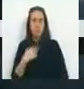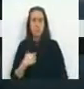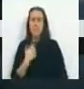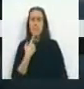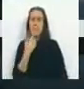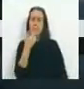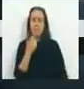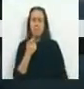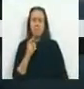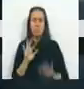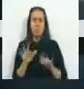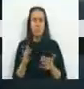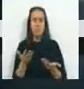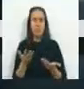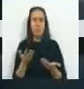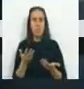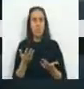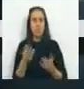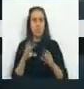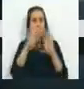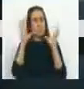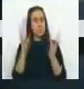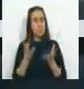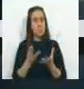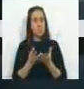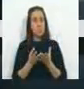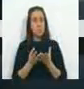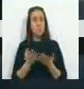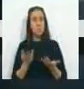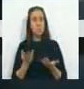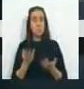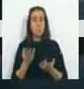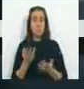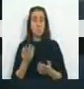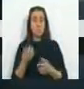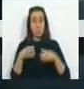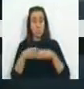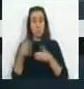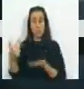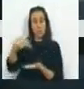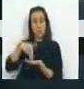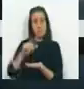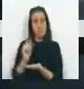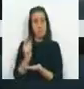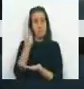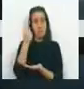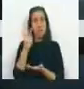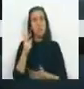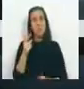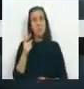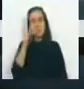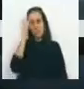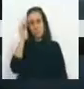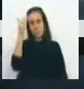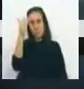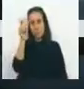perguntar-lhe, em traços gerais, porque é a primeira vez que está na Comissão, e porque tem ainda um futuro pela